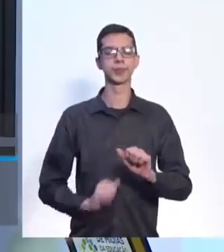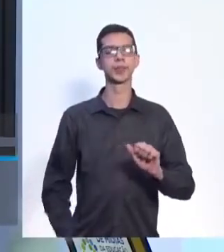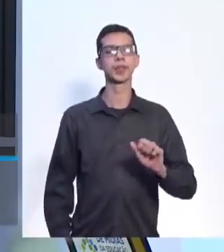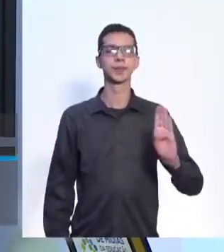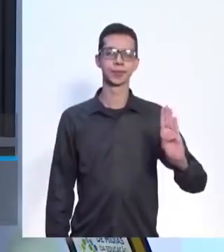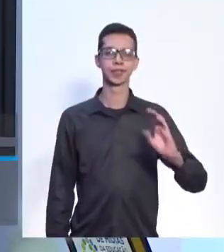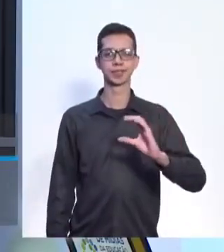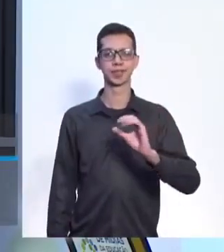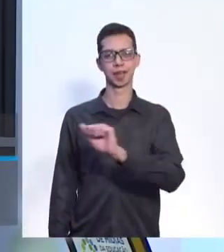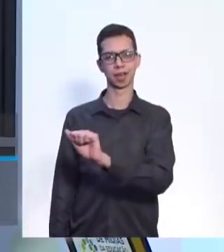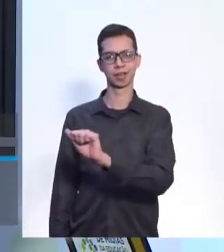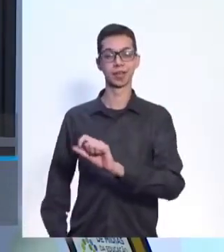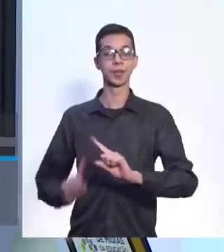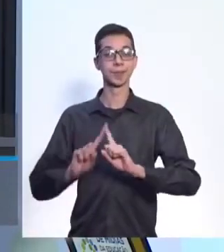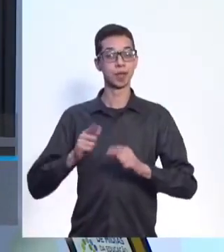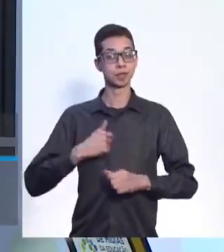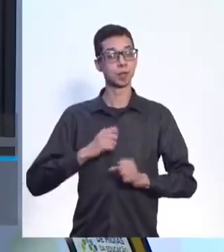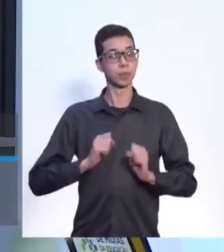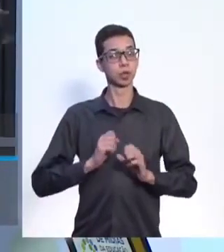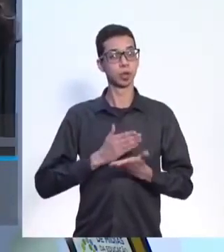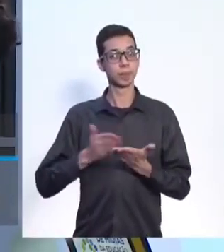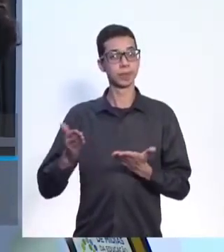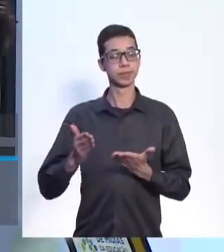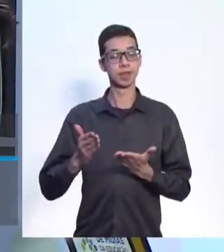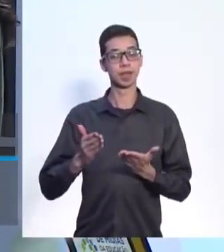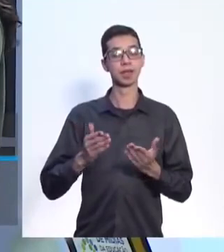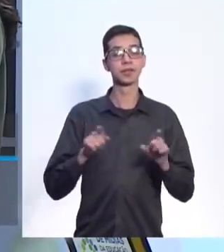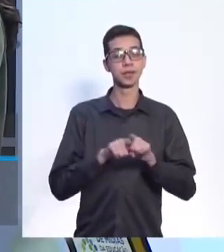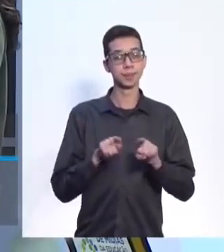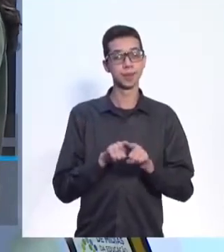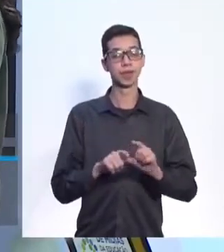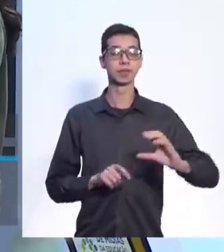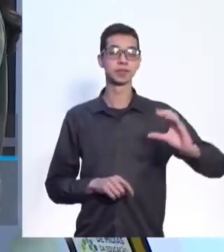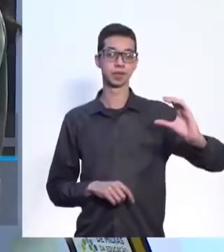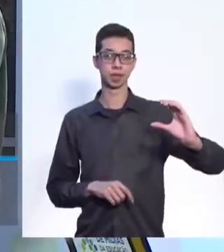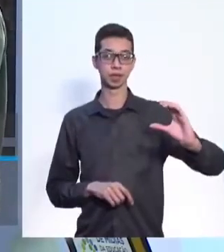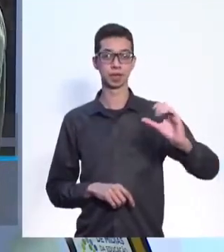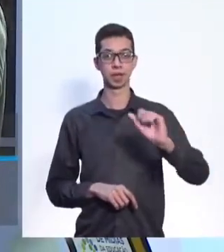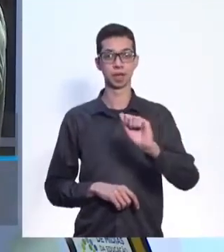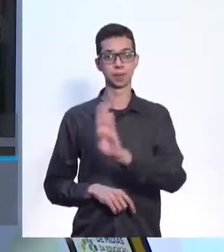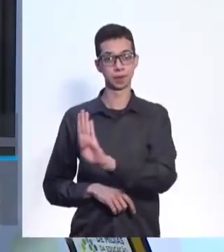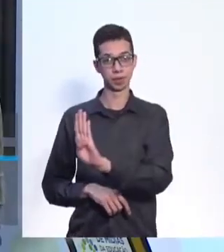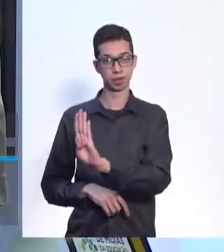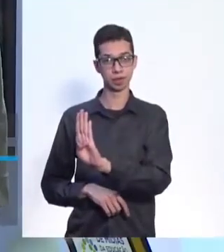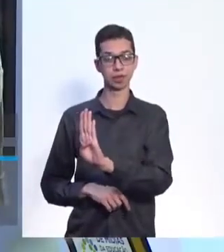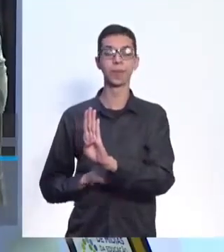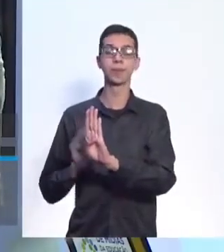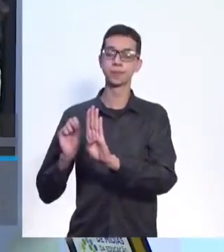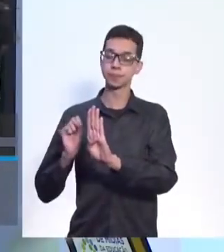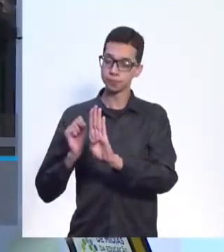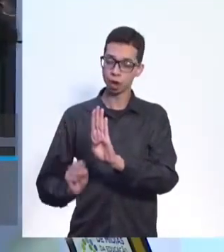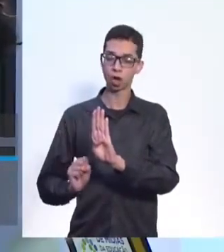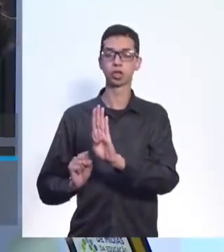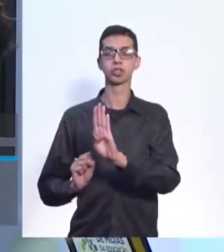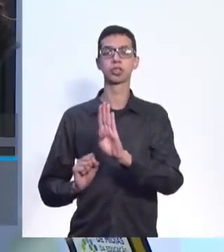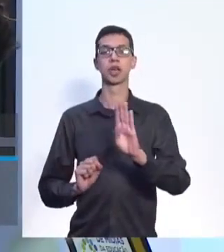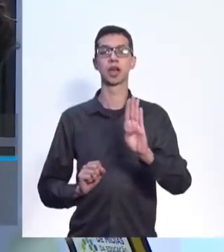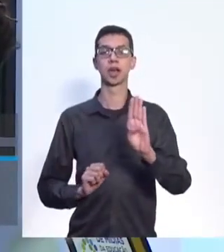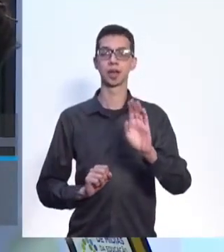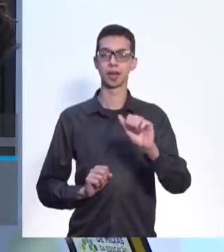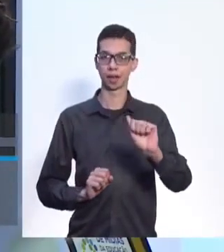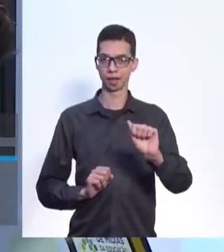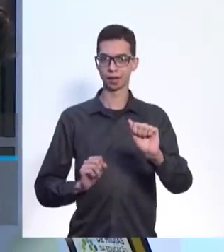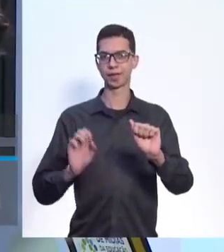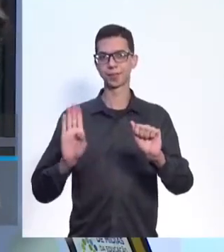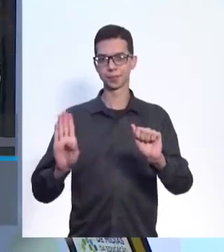Mas eu também posso começar a fila com o C. Então, eu vou ter C, A, B. E posso trocar o A com B. Então, vai